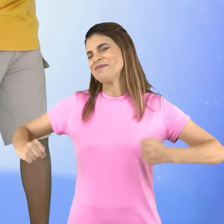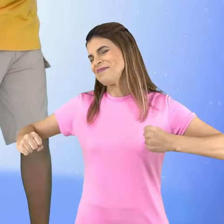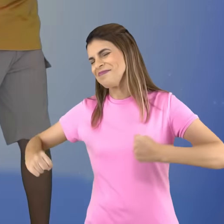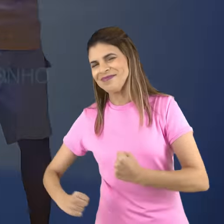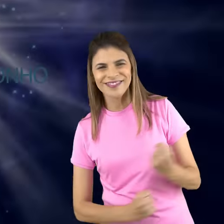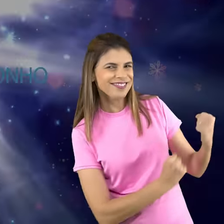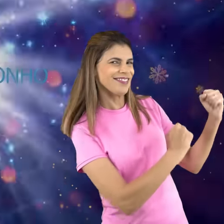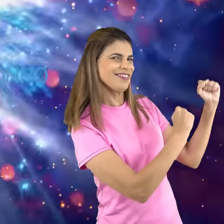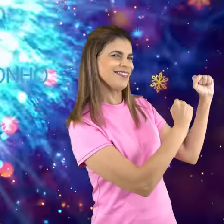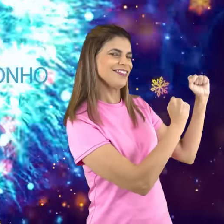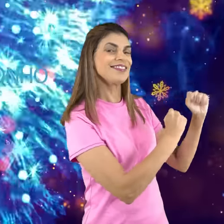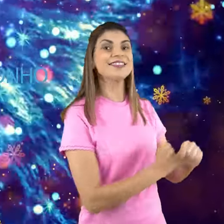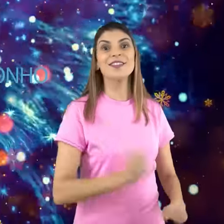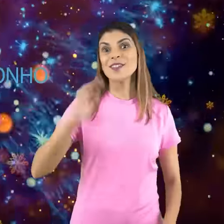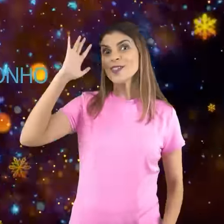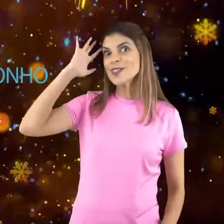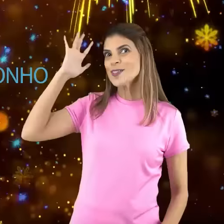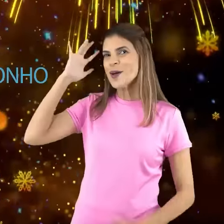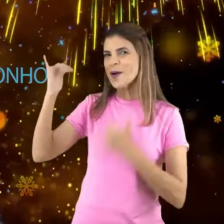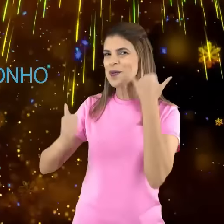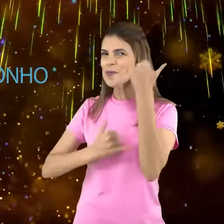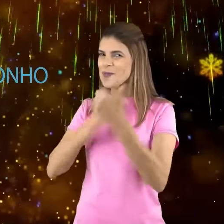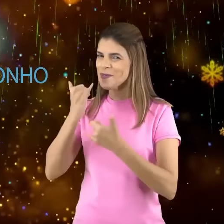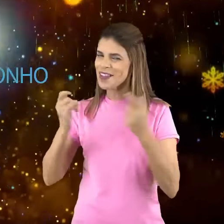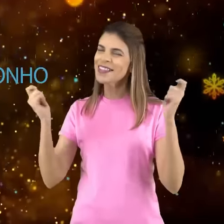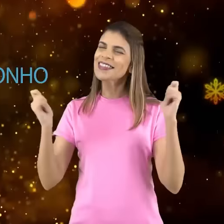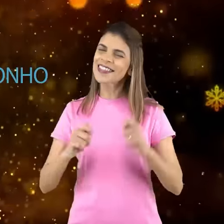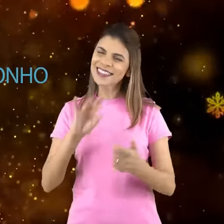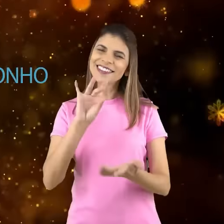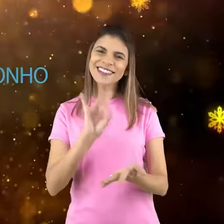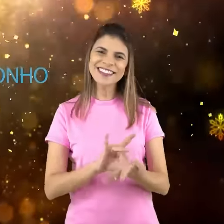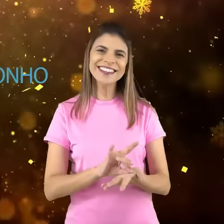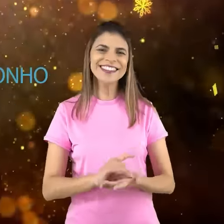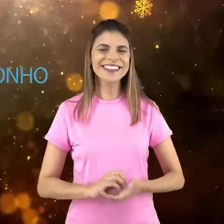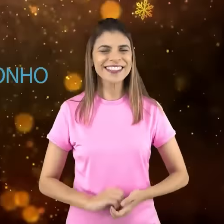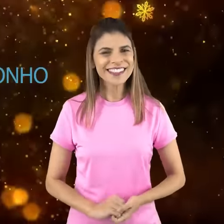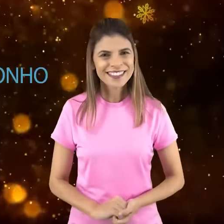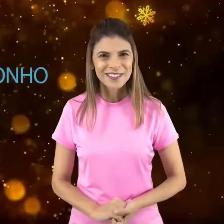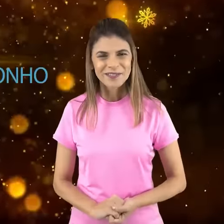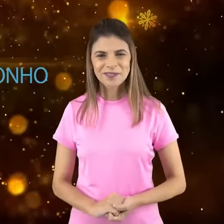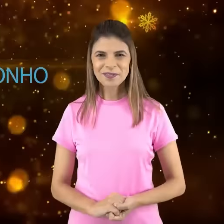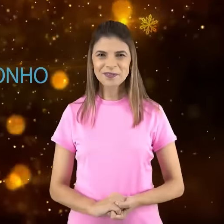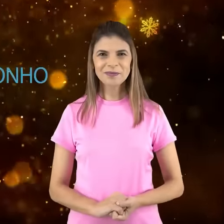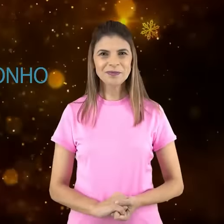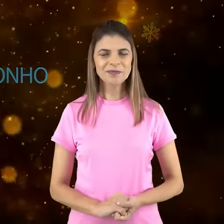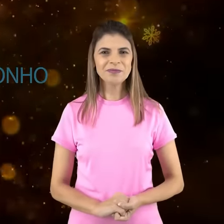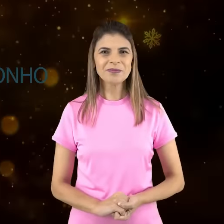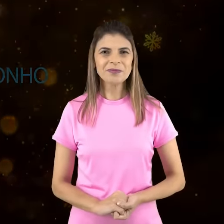Aqui... Você pode viver o seu sonho!